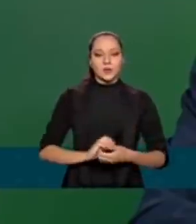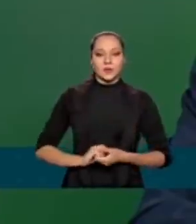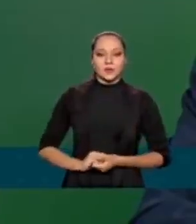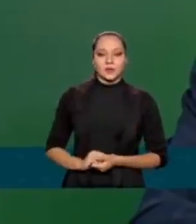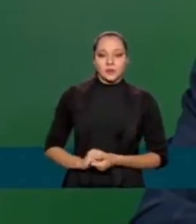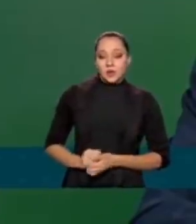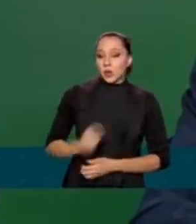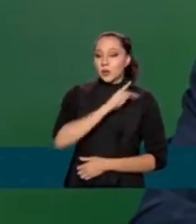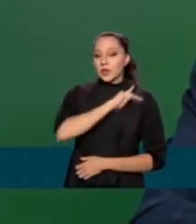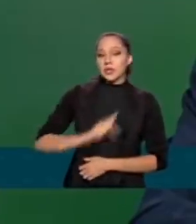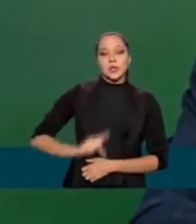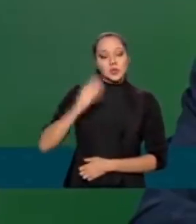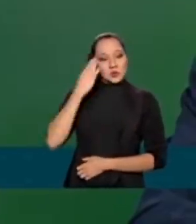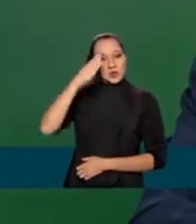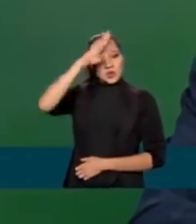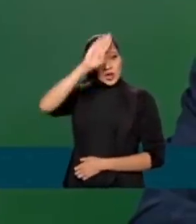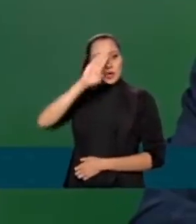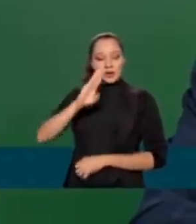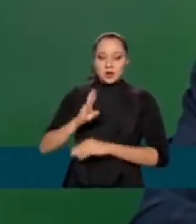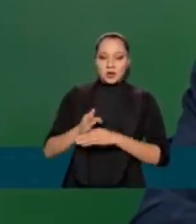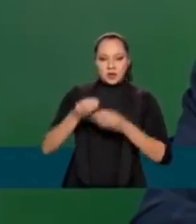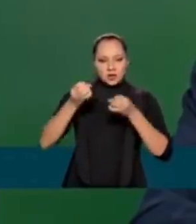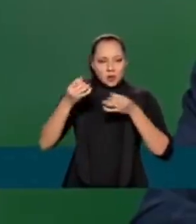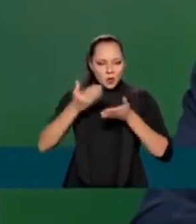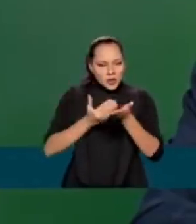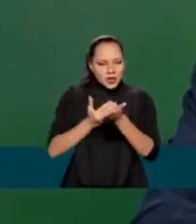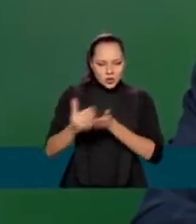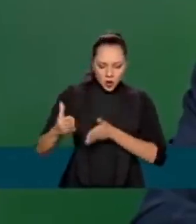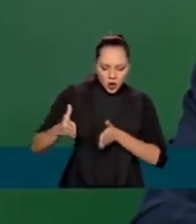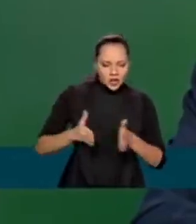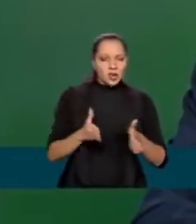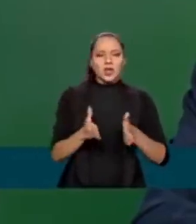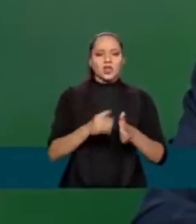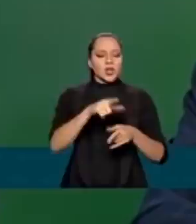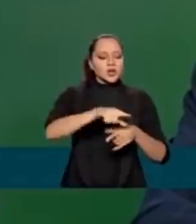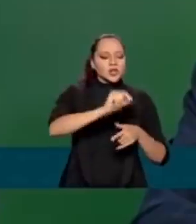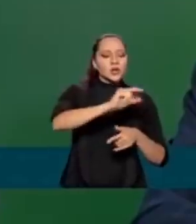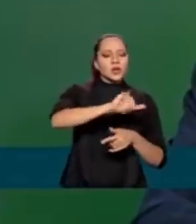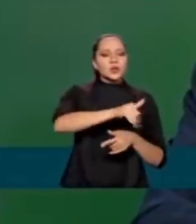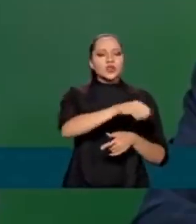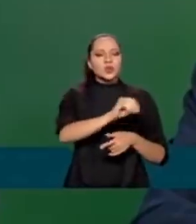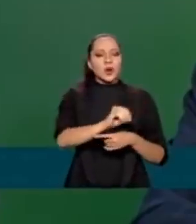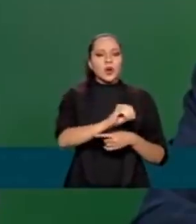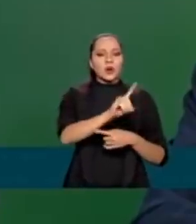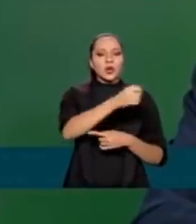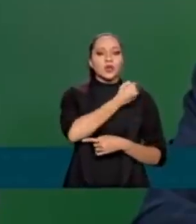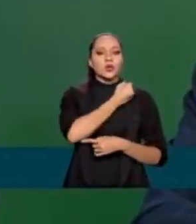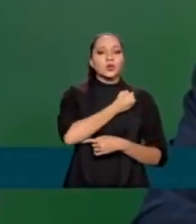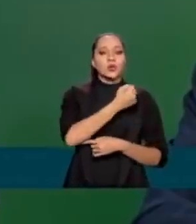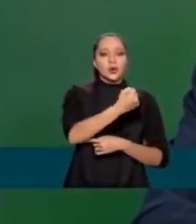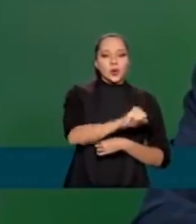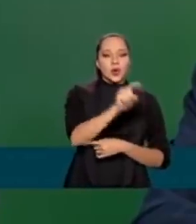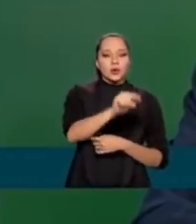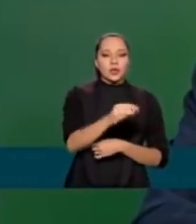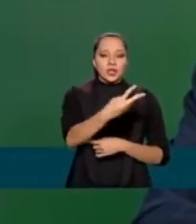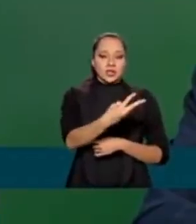O presidente Jair Bolsonaro, quando iniciou a sua caminhada, não escolheu o João 8,32 por acaso.